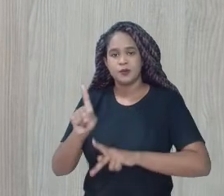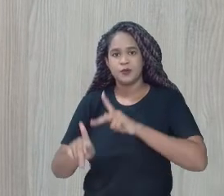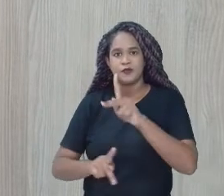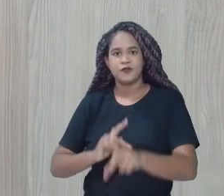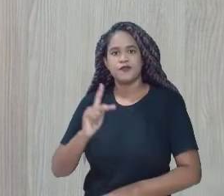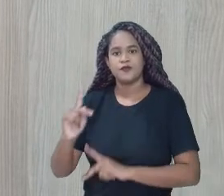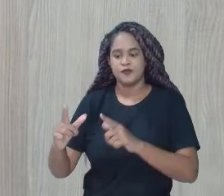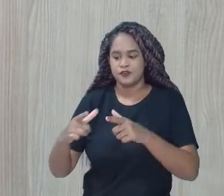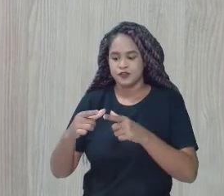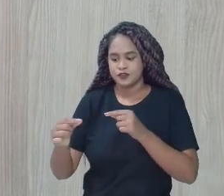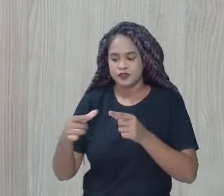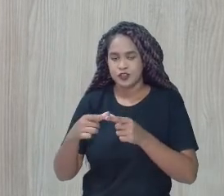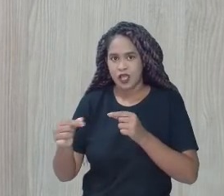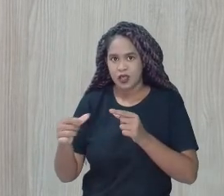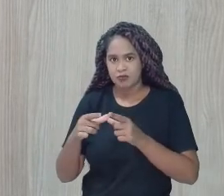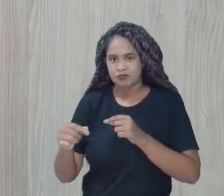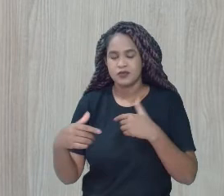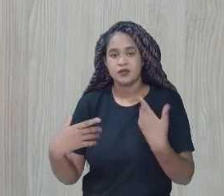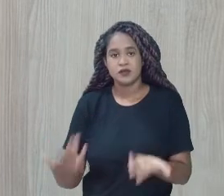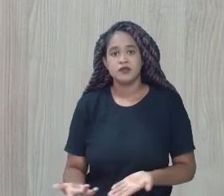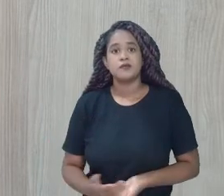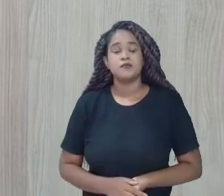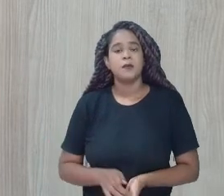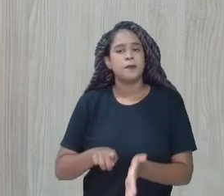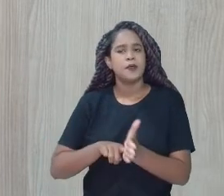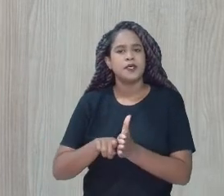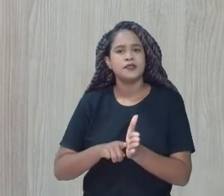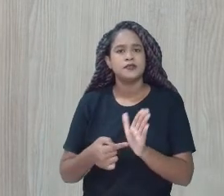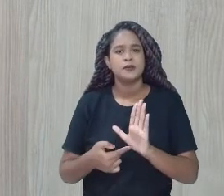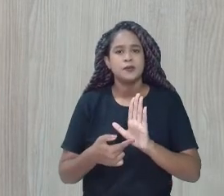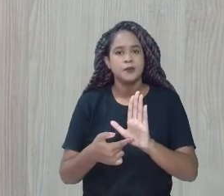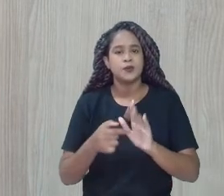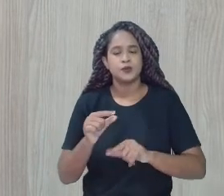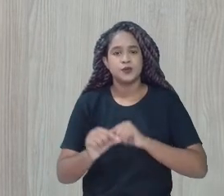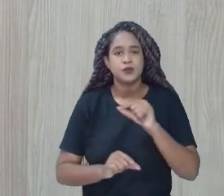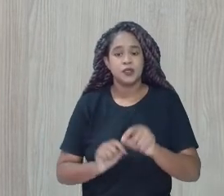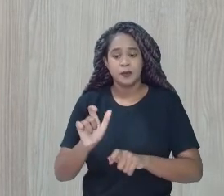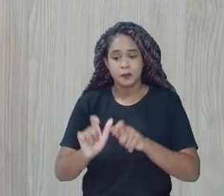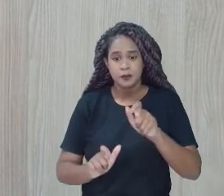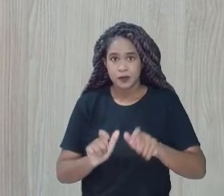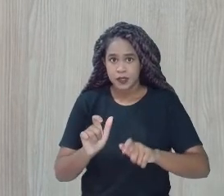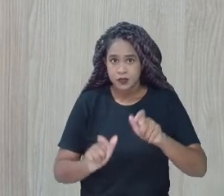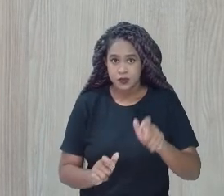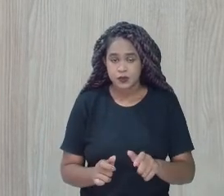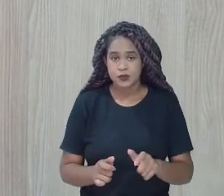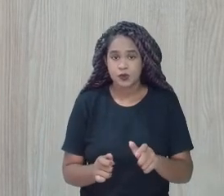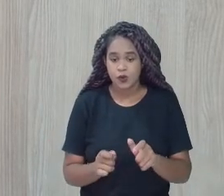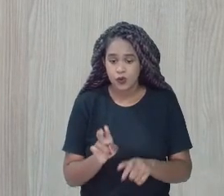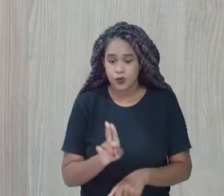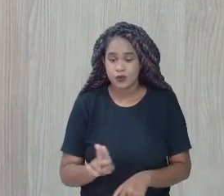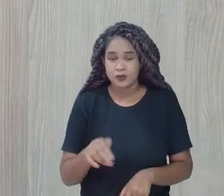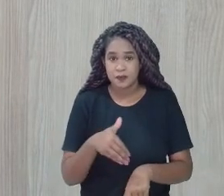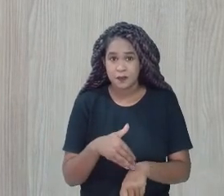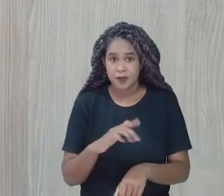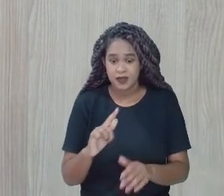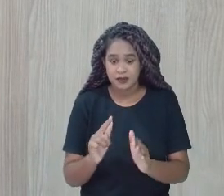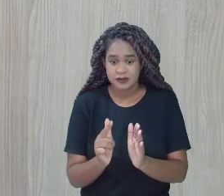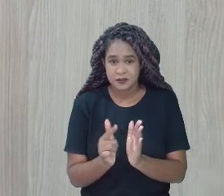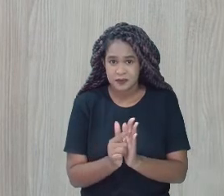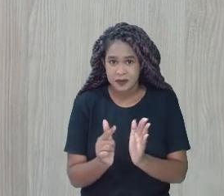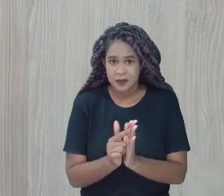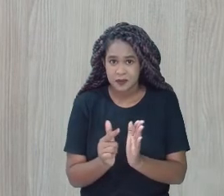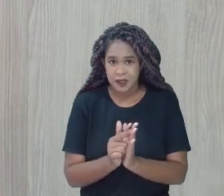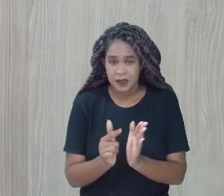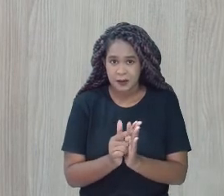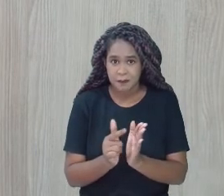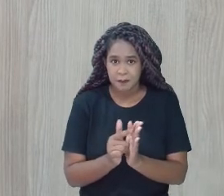E estima-se que lá no Japão as pessoas gastem mais papel fazendo mangá e publicando mangá